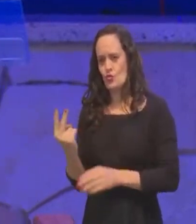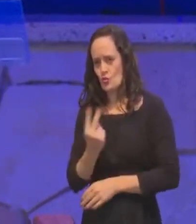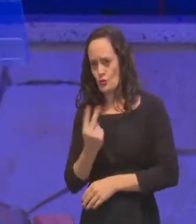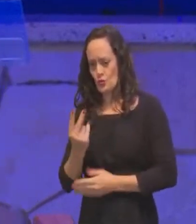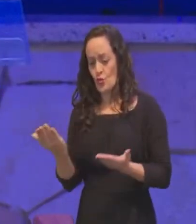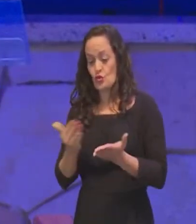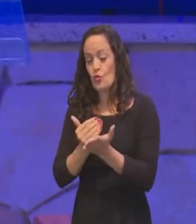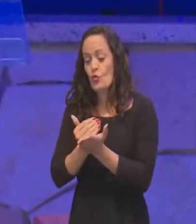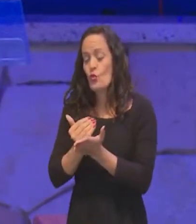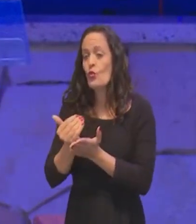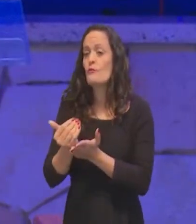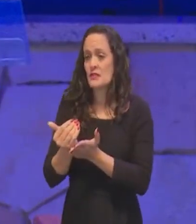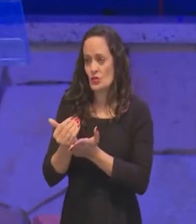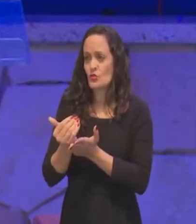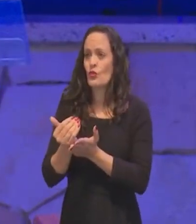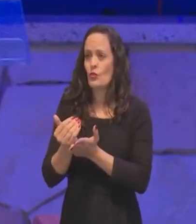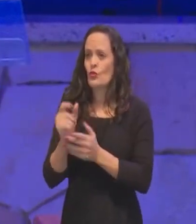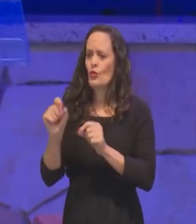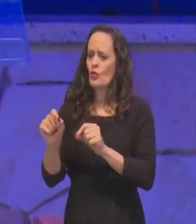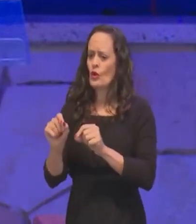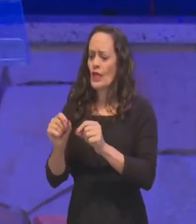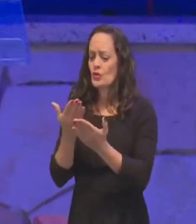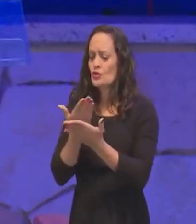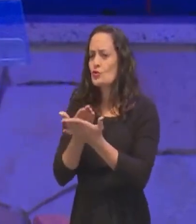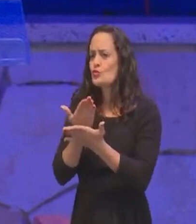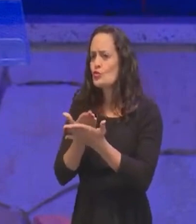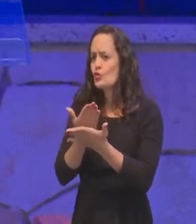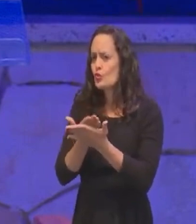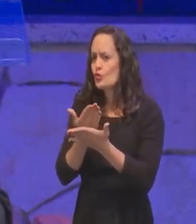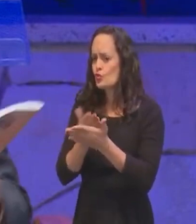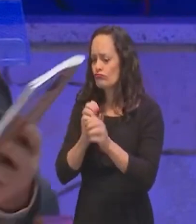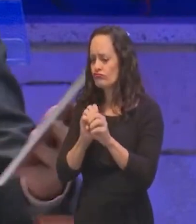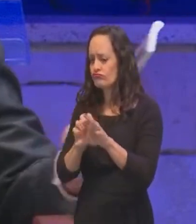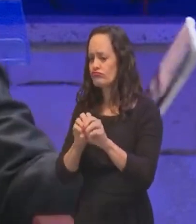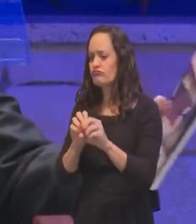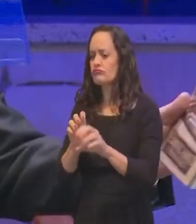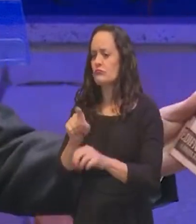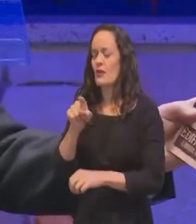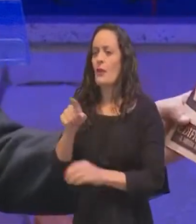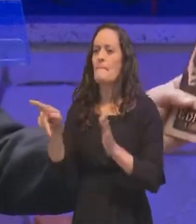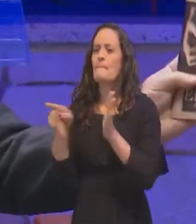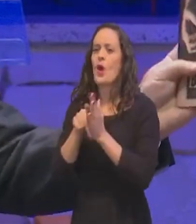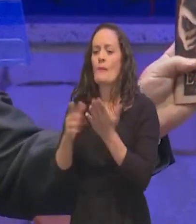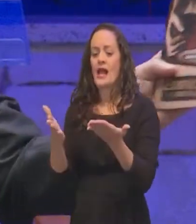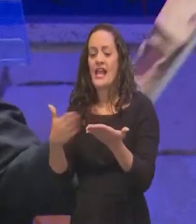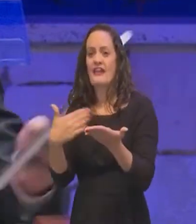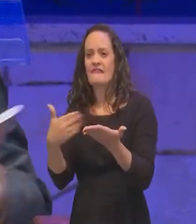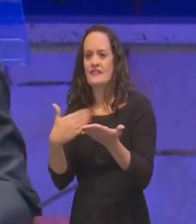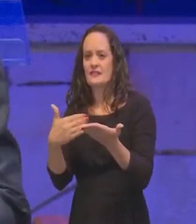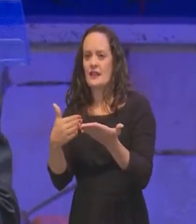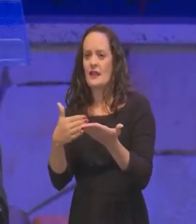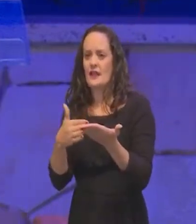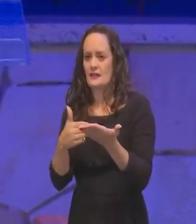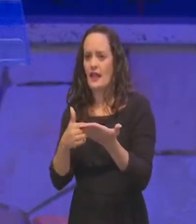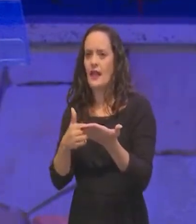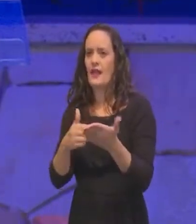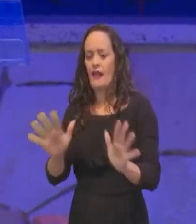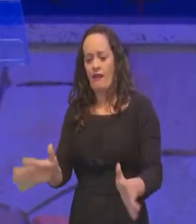iniciou hoje uma série de estudos baseado nesta revista Edificarei a Minha